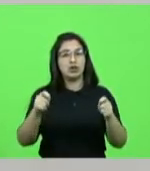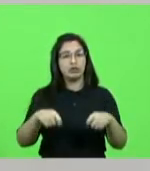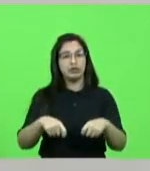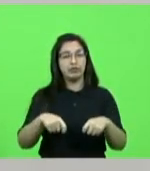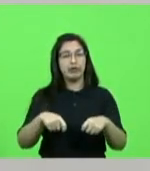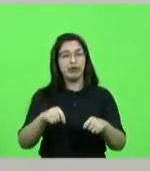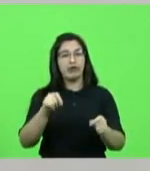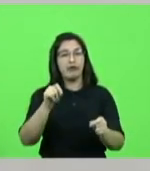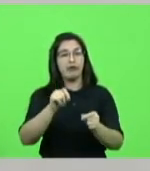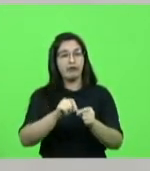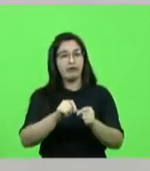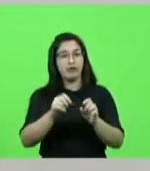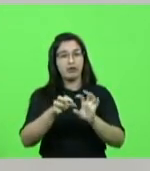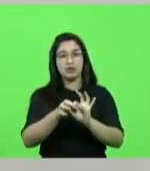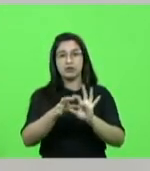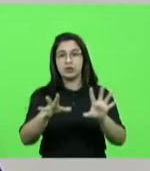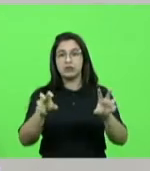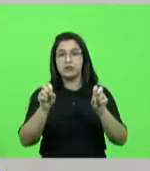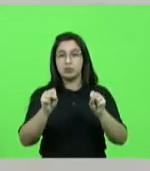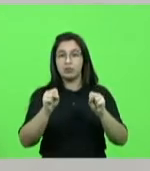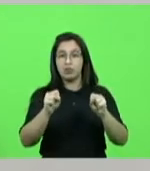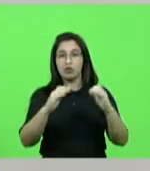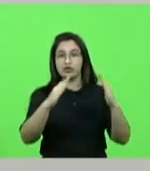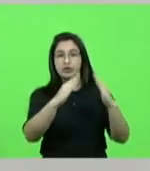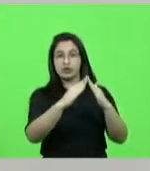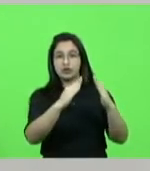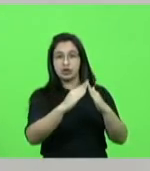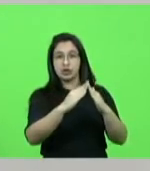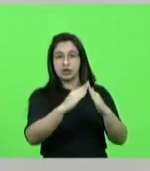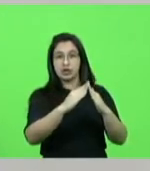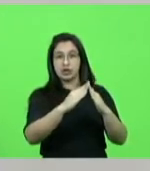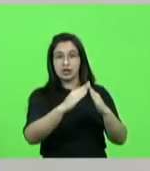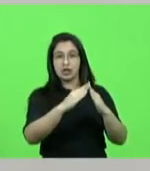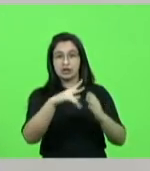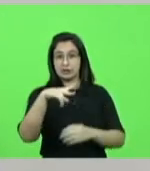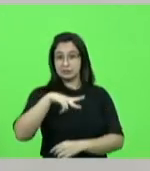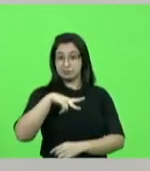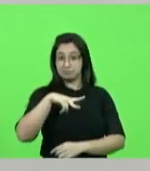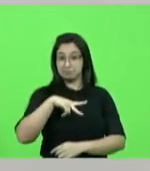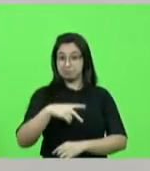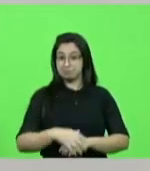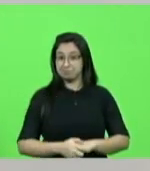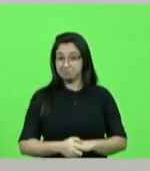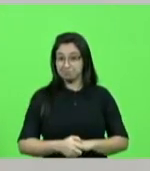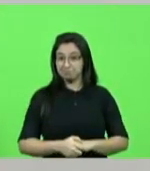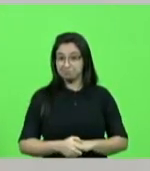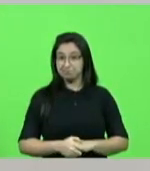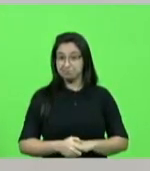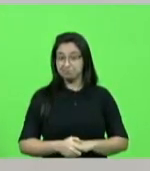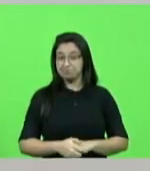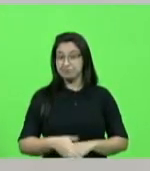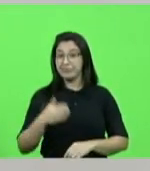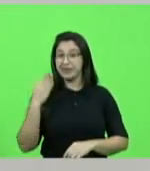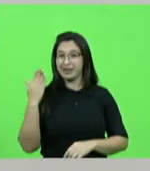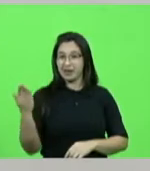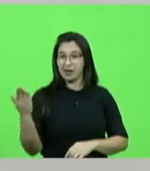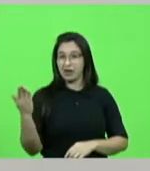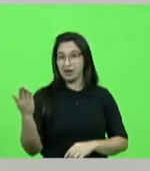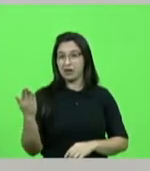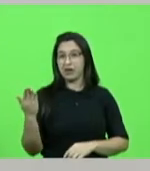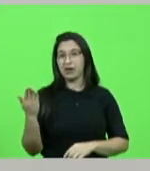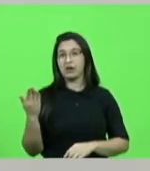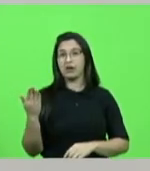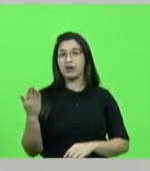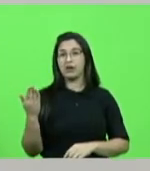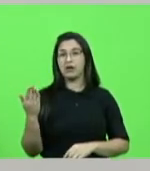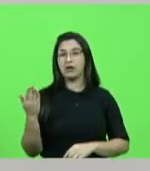fazer o ensino domiciliar, mesmo que a União ainda não tenha aprovado qualquer lei